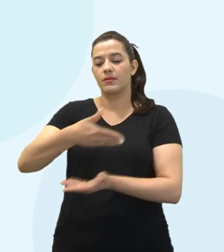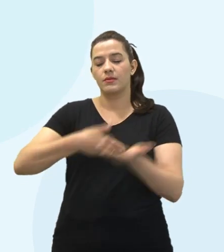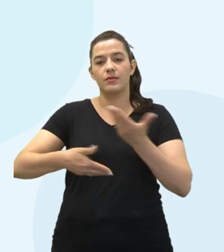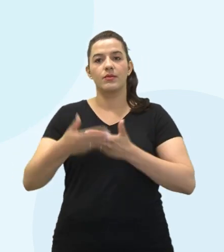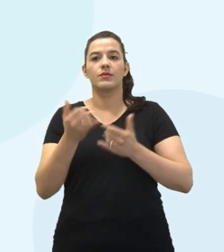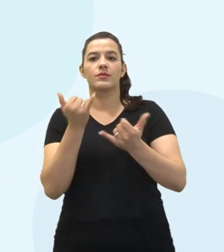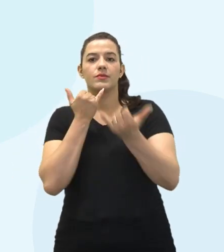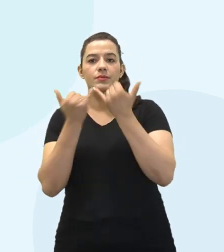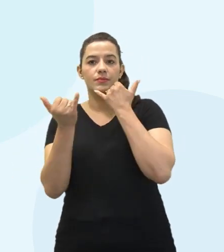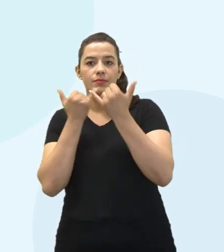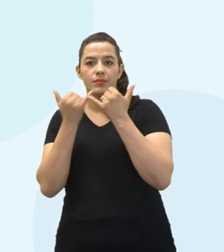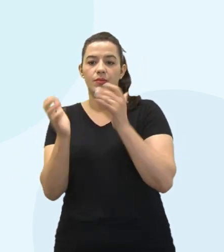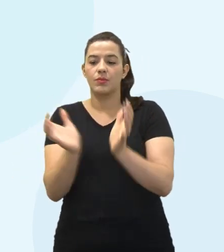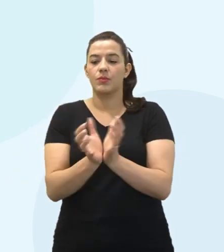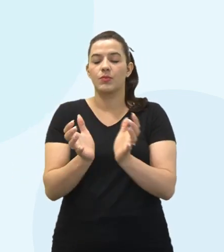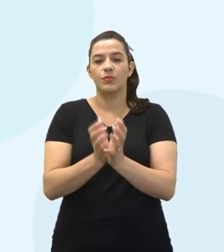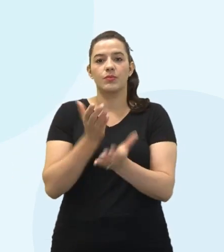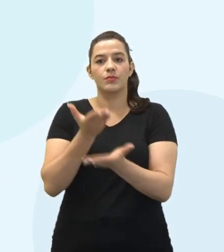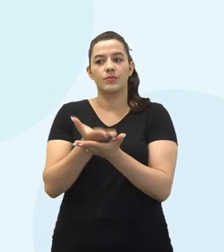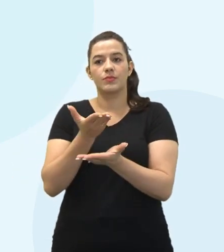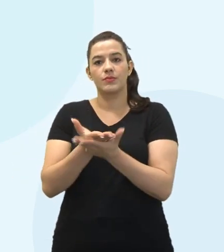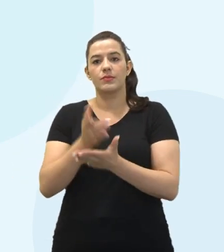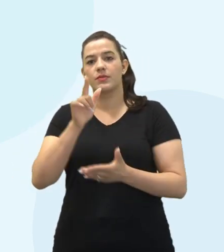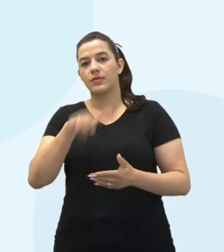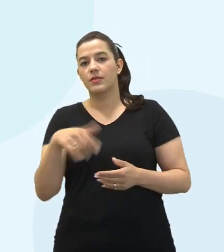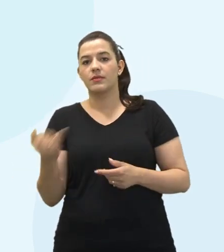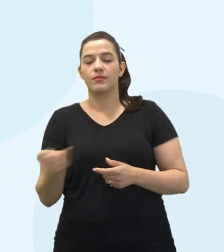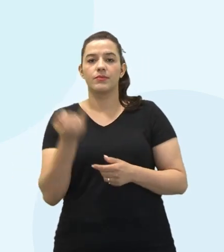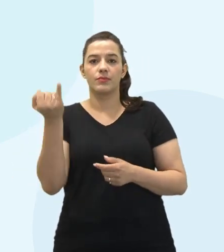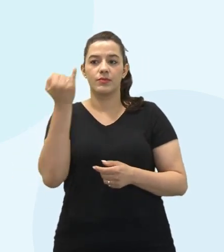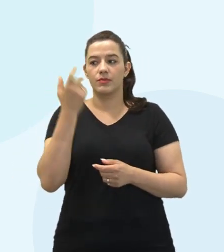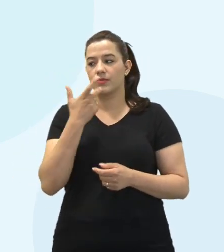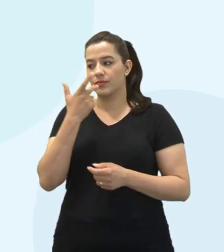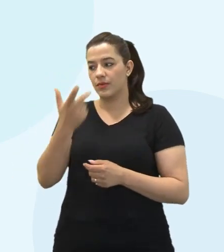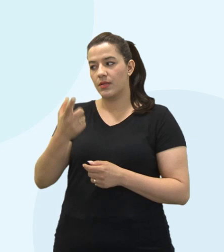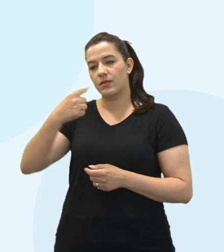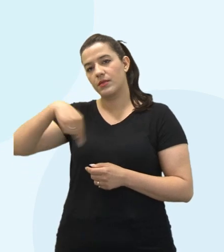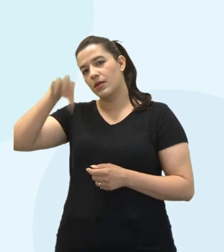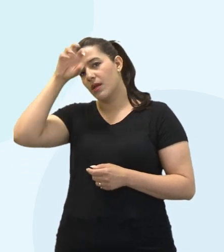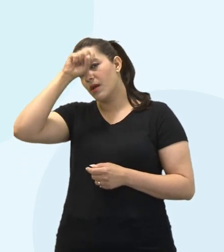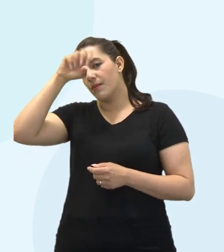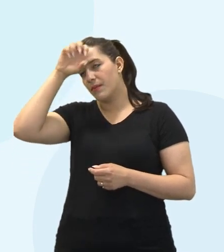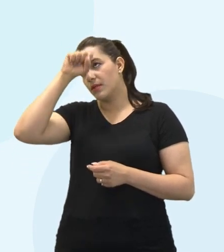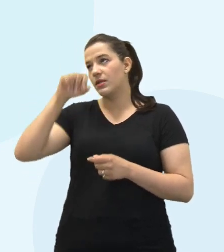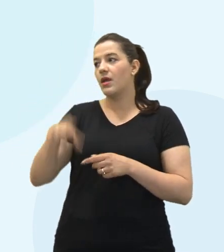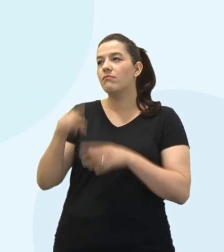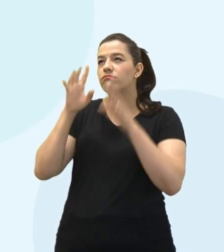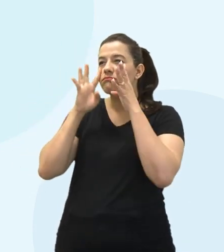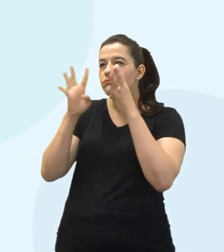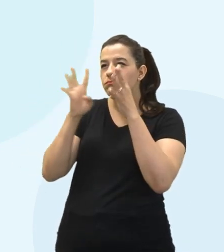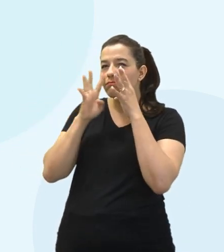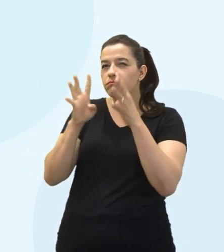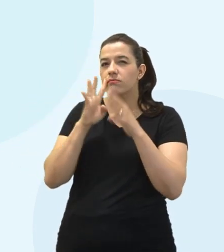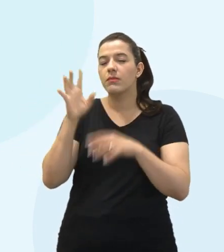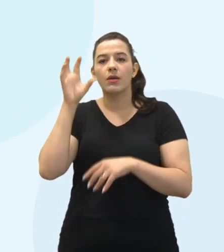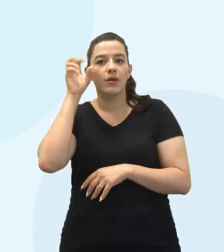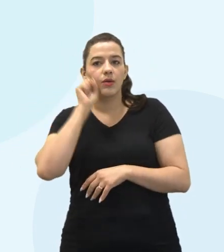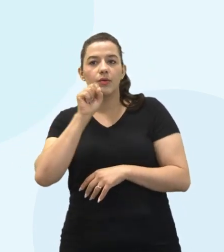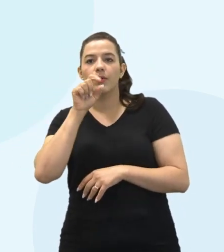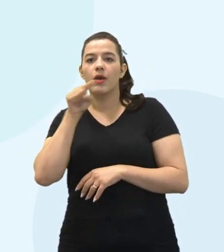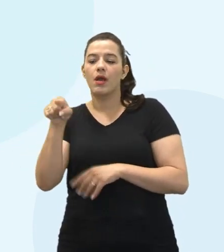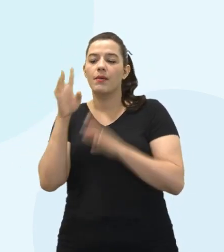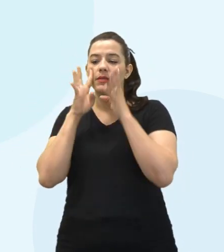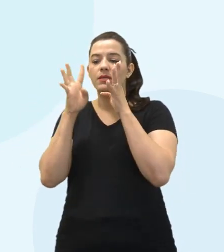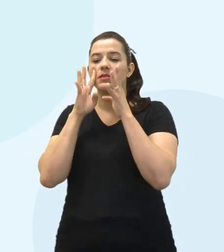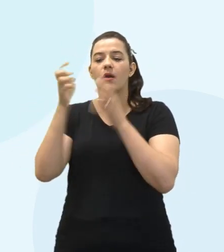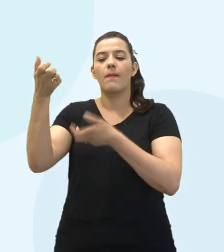informações entre um grupo de estudantes é importante falar e também aprender lá a ouvir né a ouvir a voz do seu